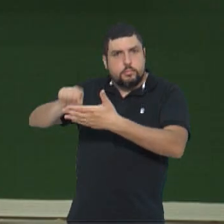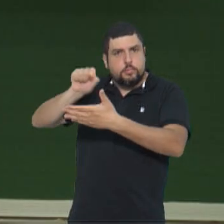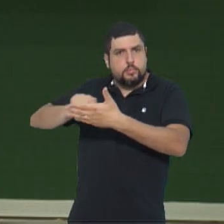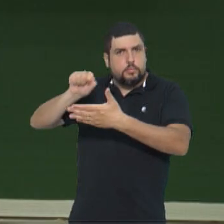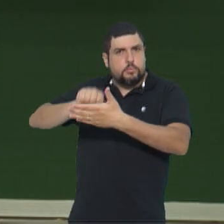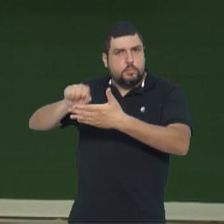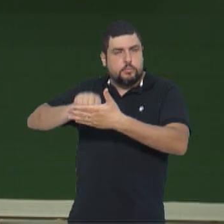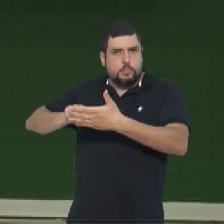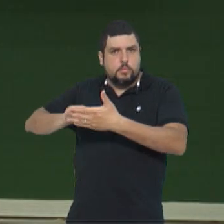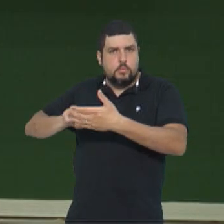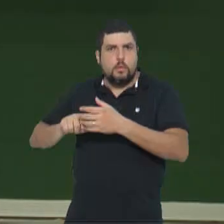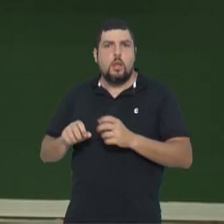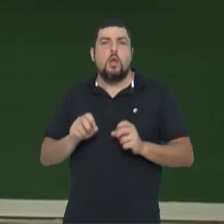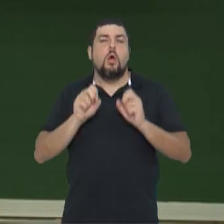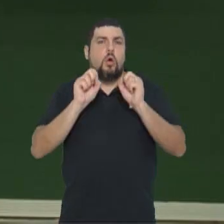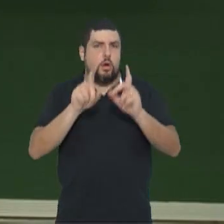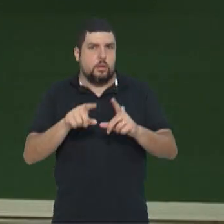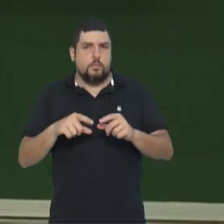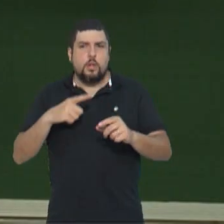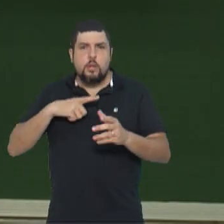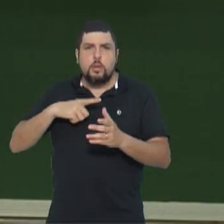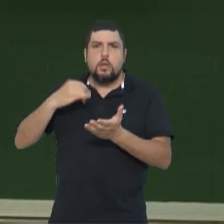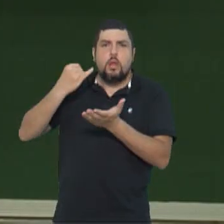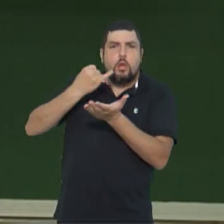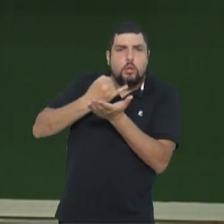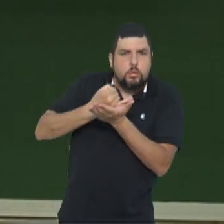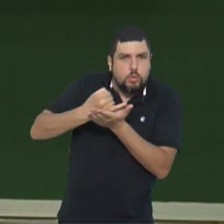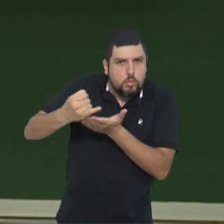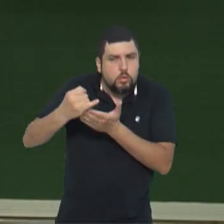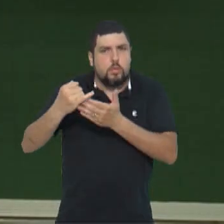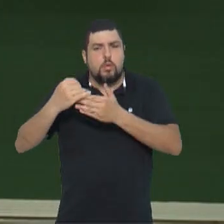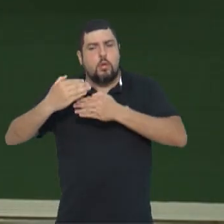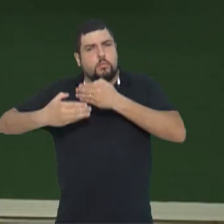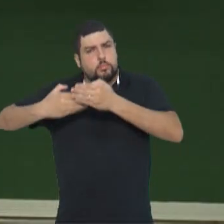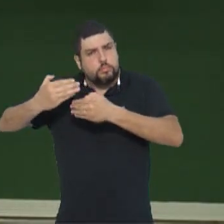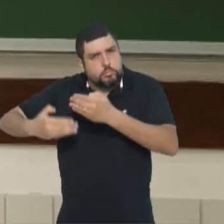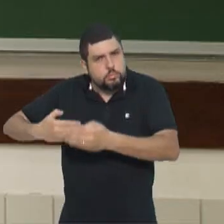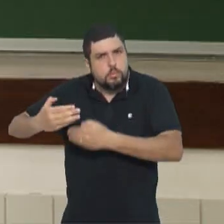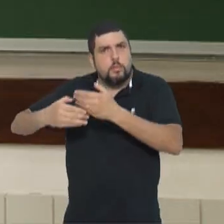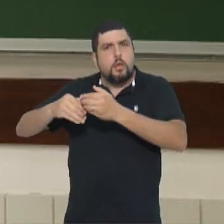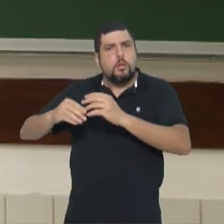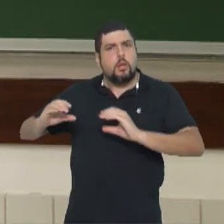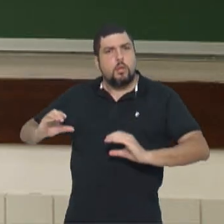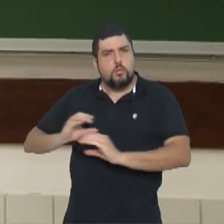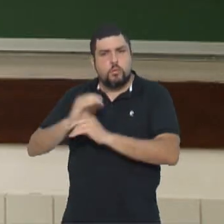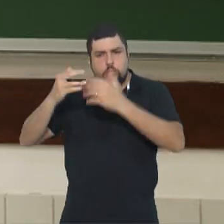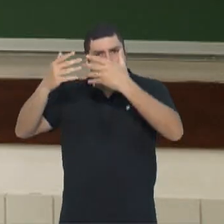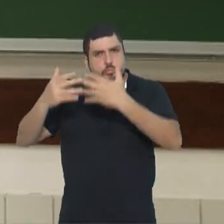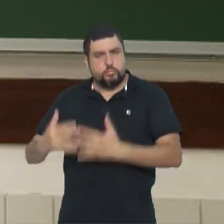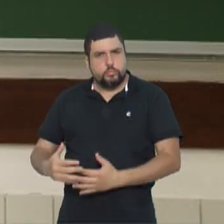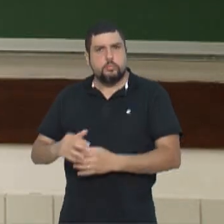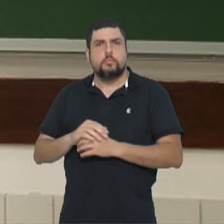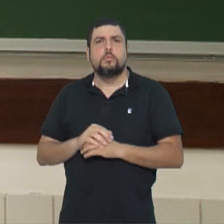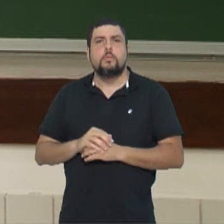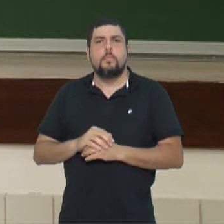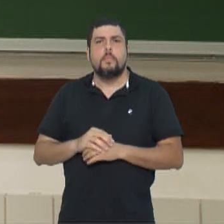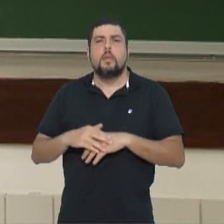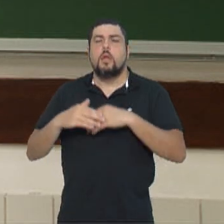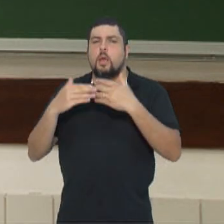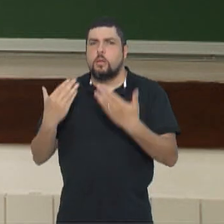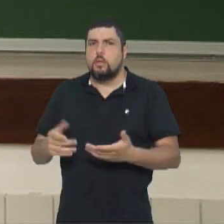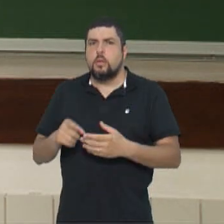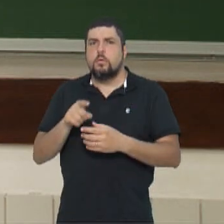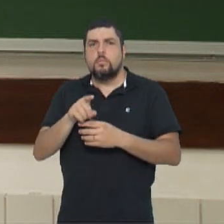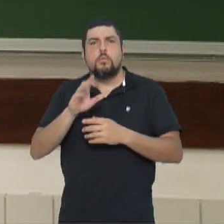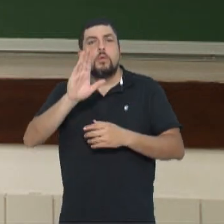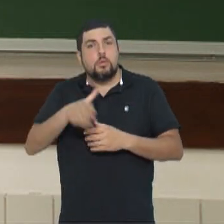partes que você já sabe lá, introdução, desenvolvimento e conclusão. Você vai reler o rascunho, escreveu, já organizou as ideias, já sabe quais são que você